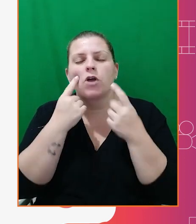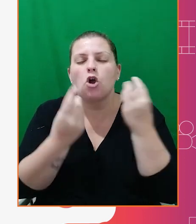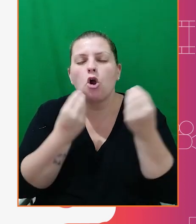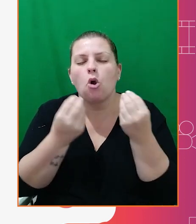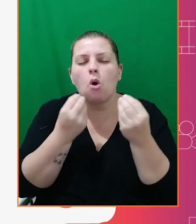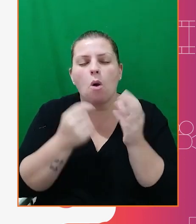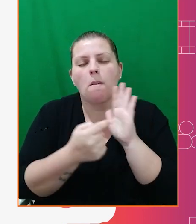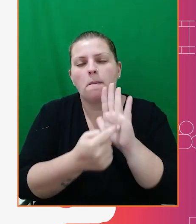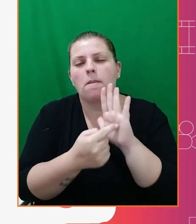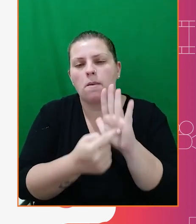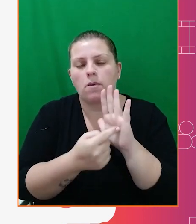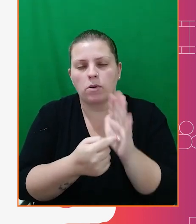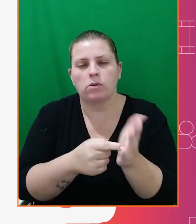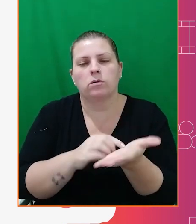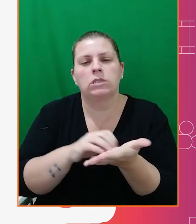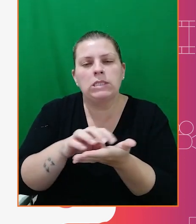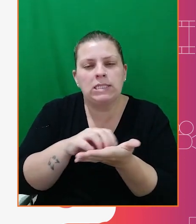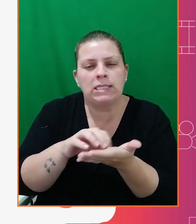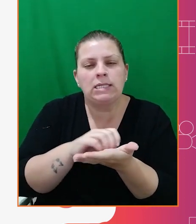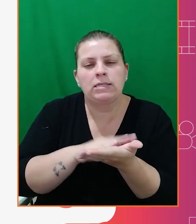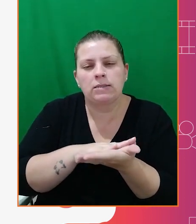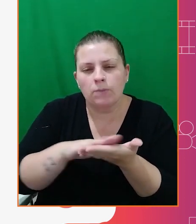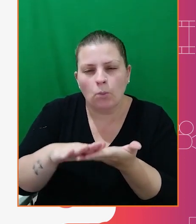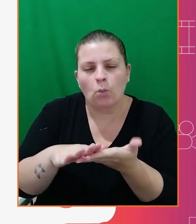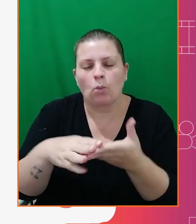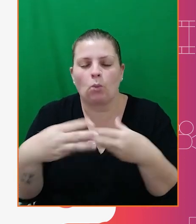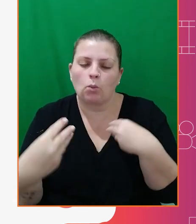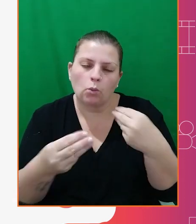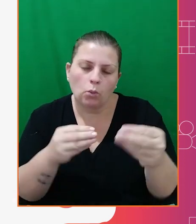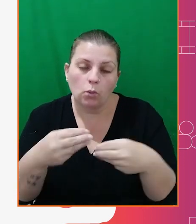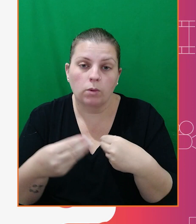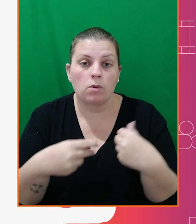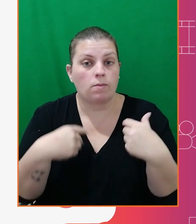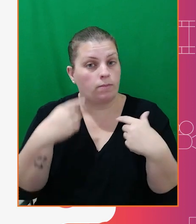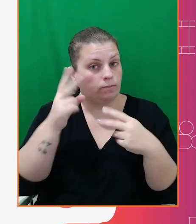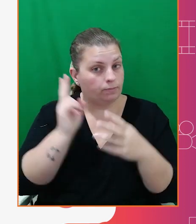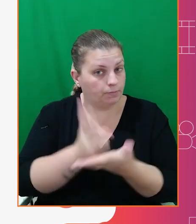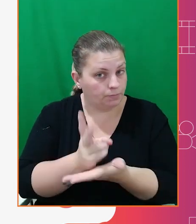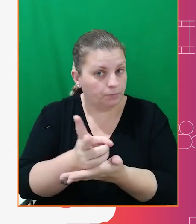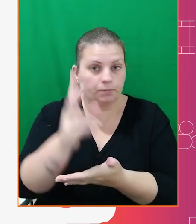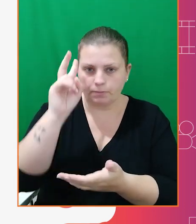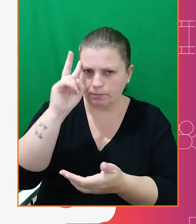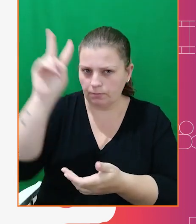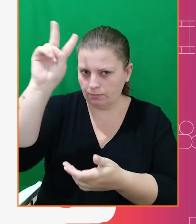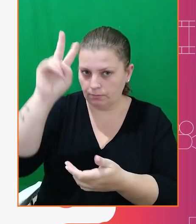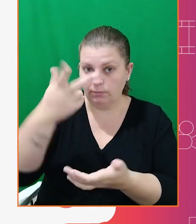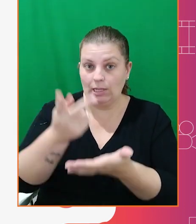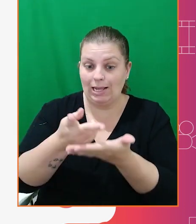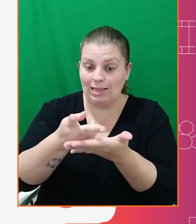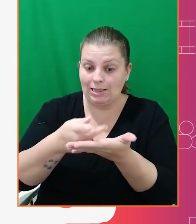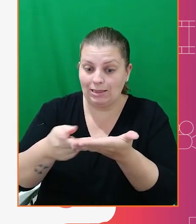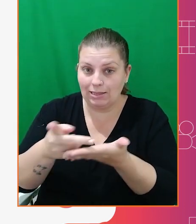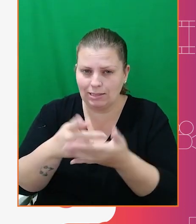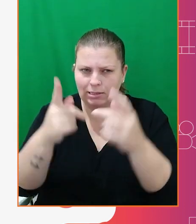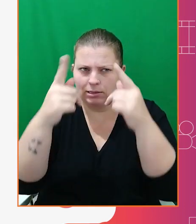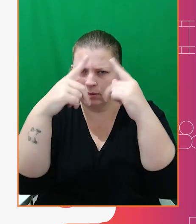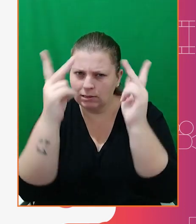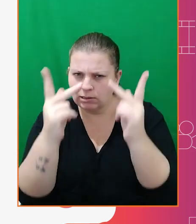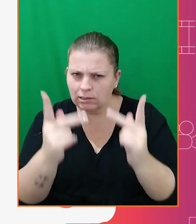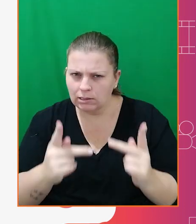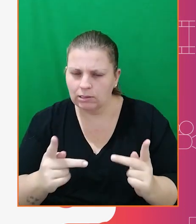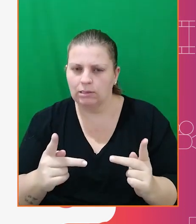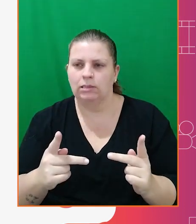texturas. Lembrando que, quando vamos fazer um desenho, é comum que o elemento que está mais para